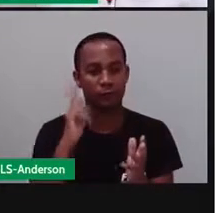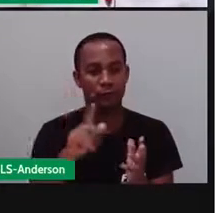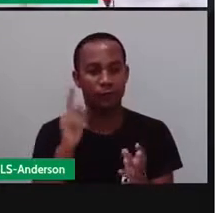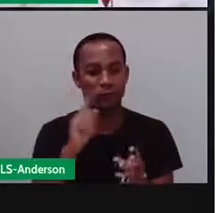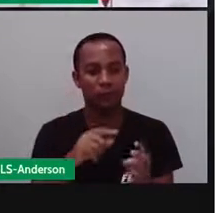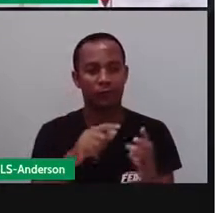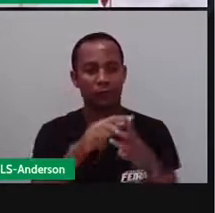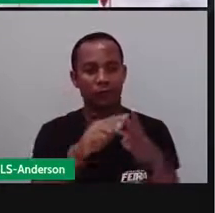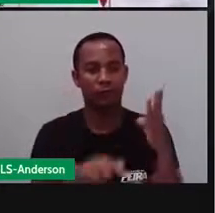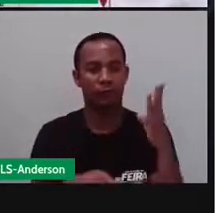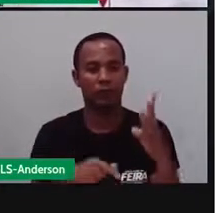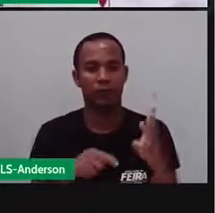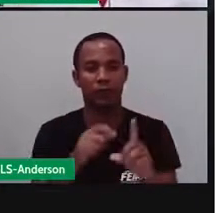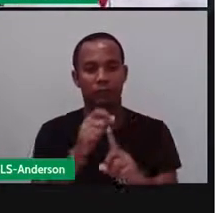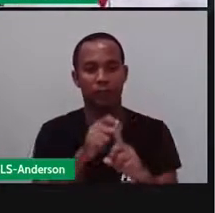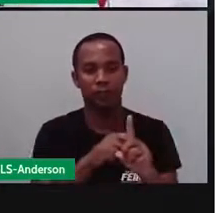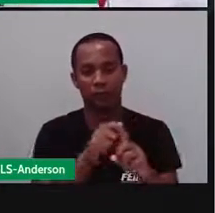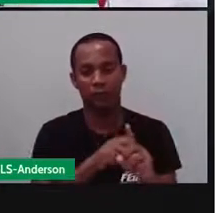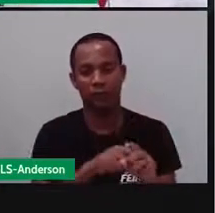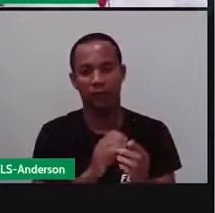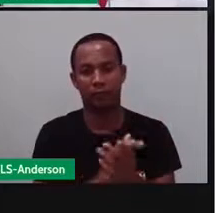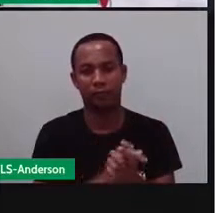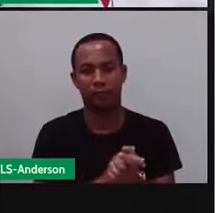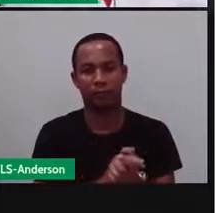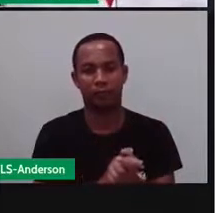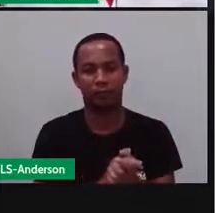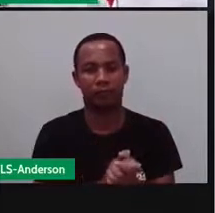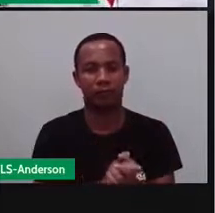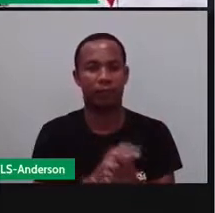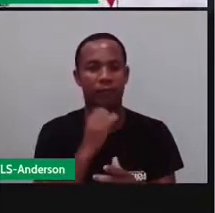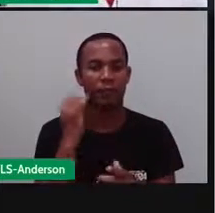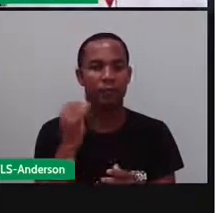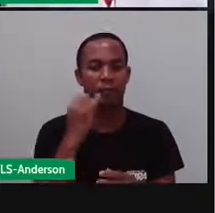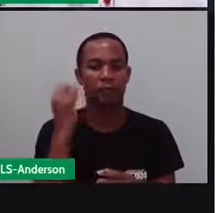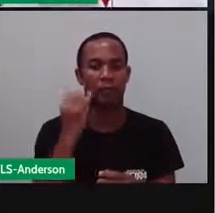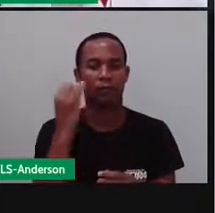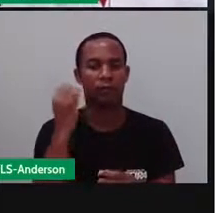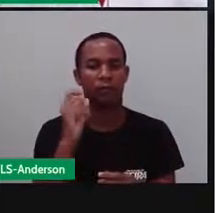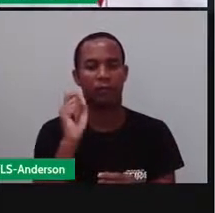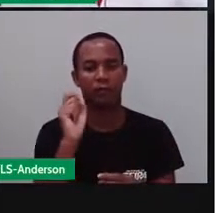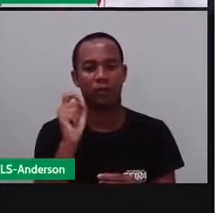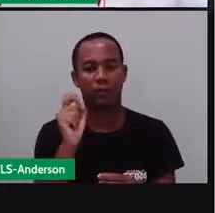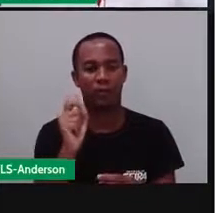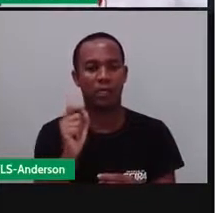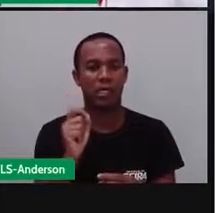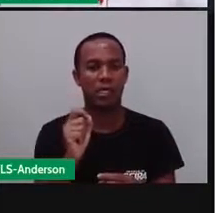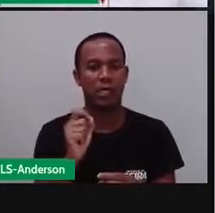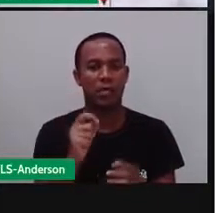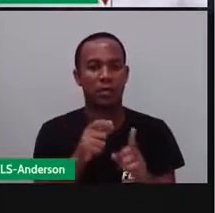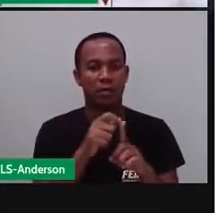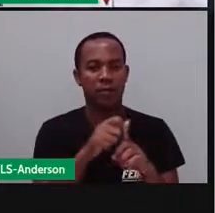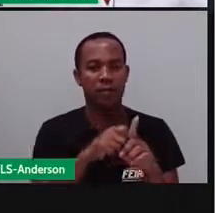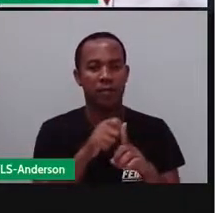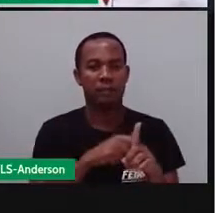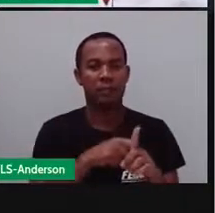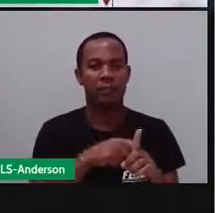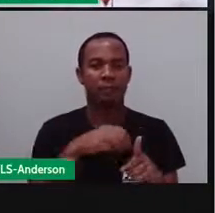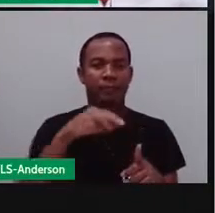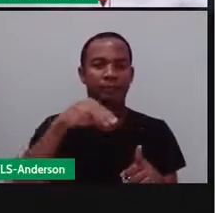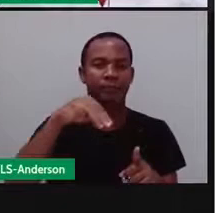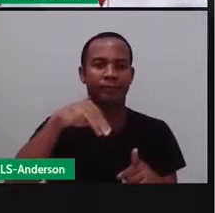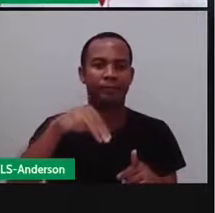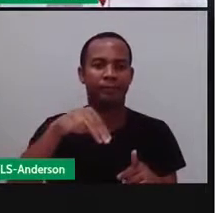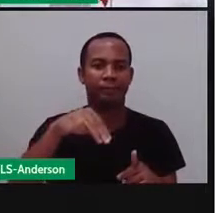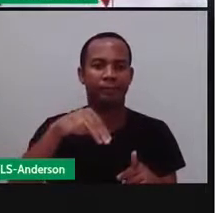dar origem aí ao novo fruto. Então, por isso que se planta em março para se colher em junho. Se chover no dia